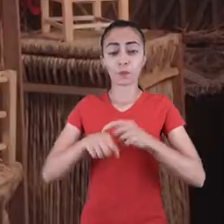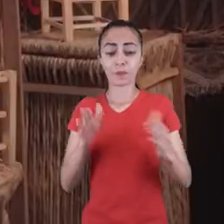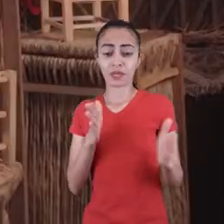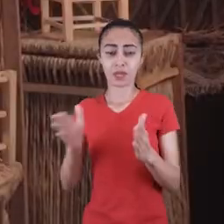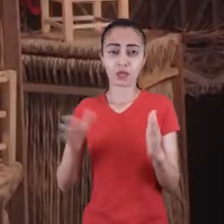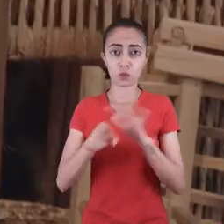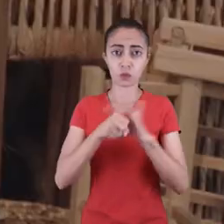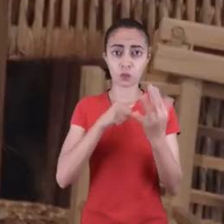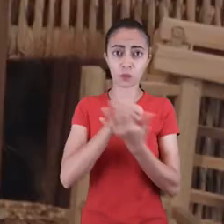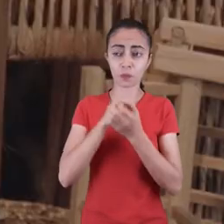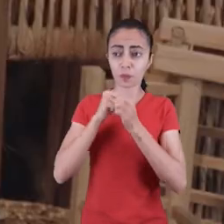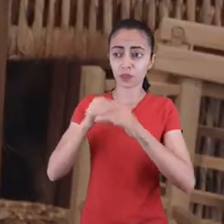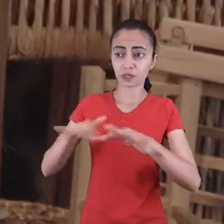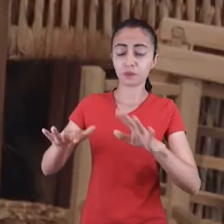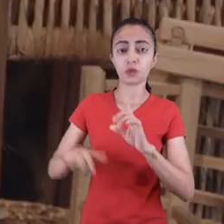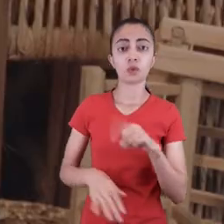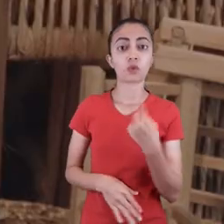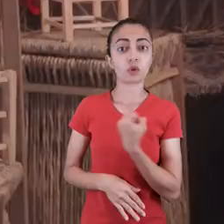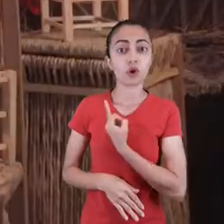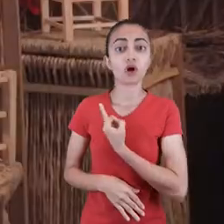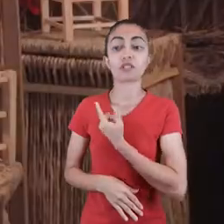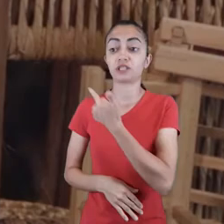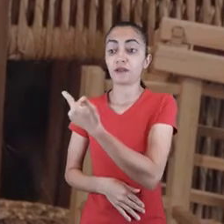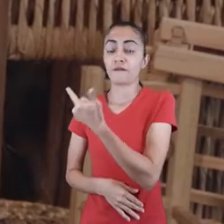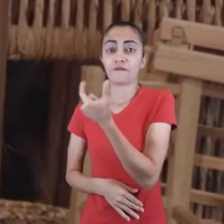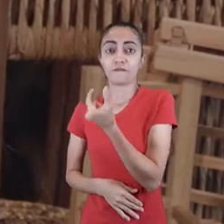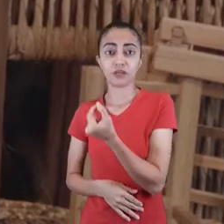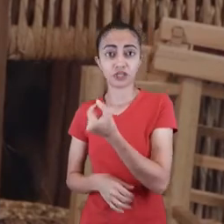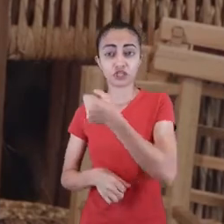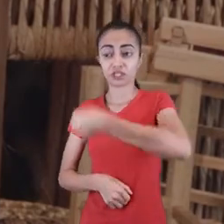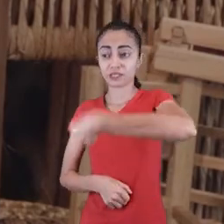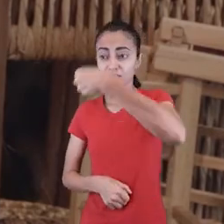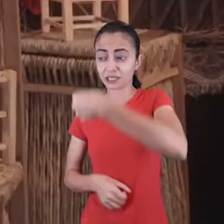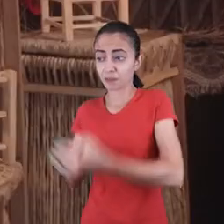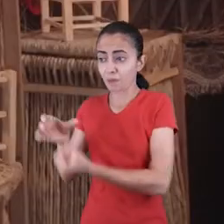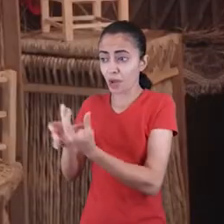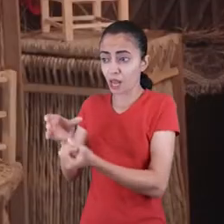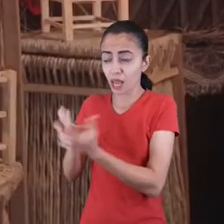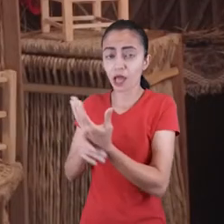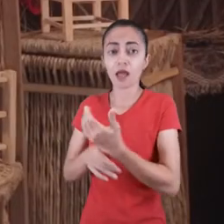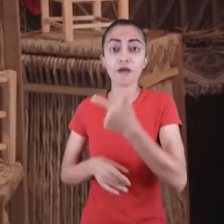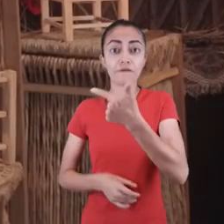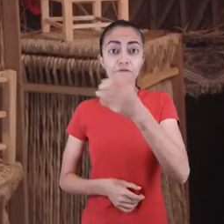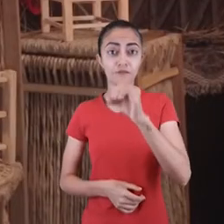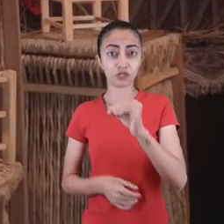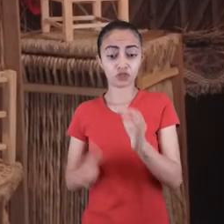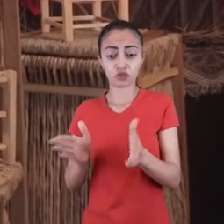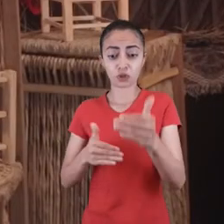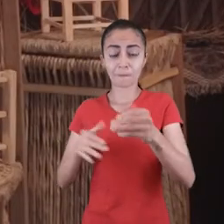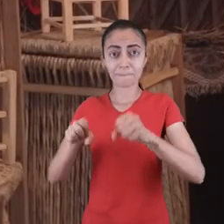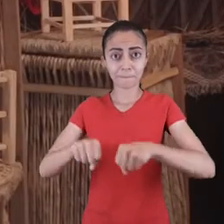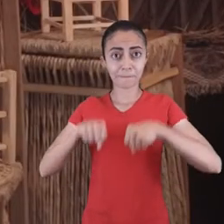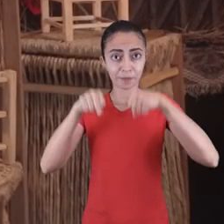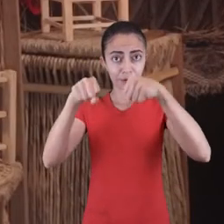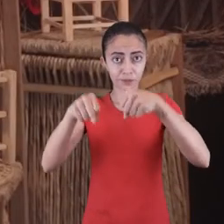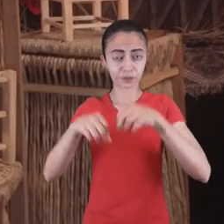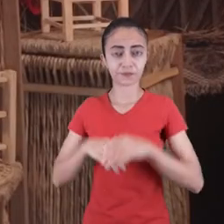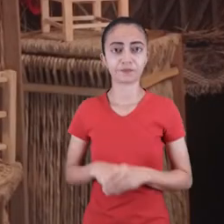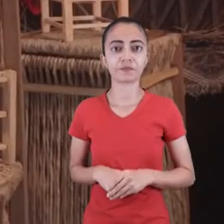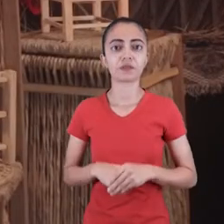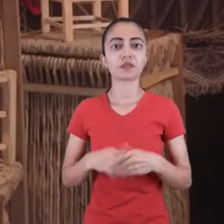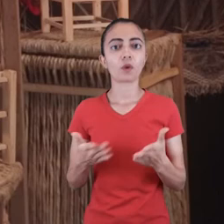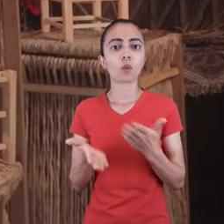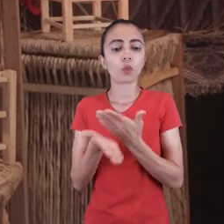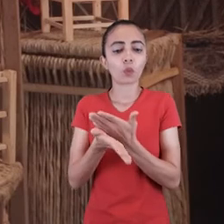peças. 20 cestas, 20 baúzinhos. E quando começou a